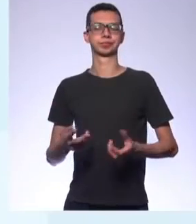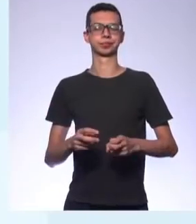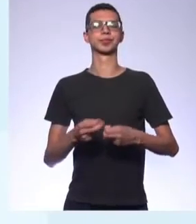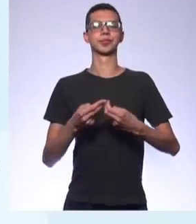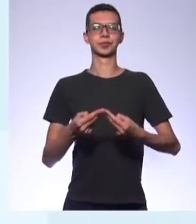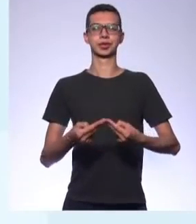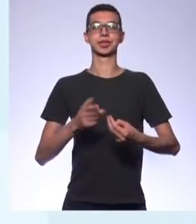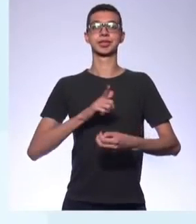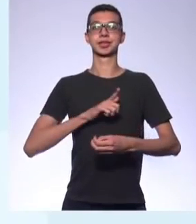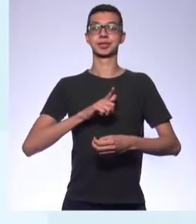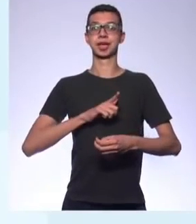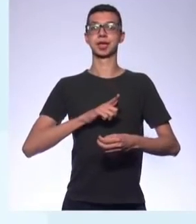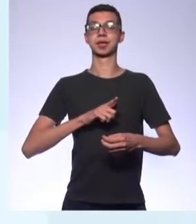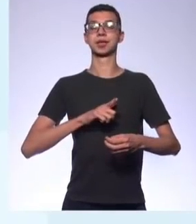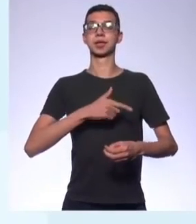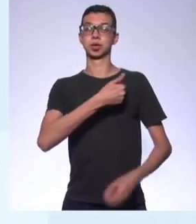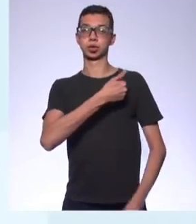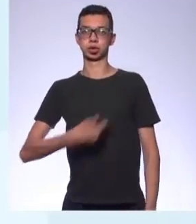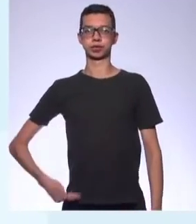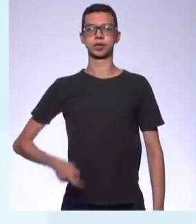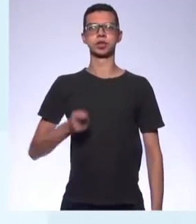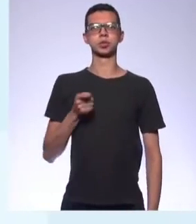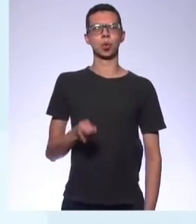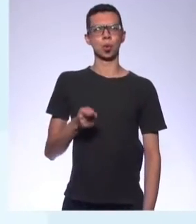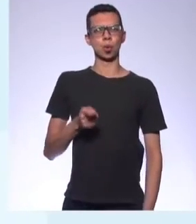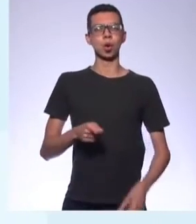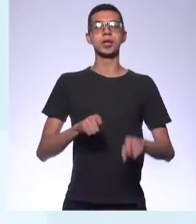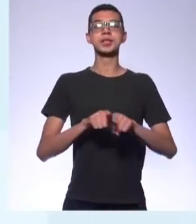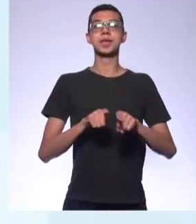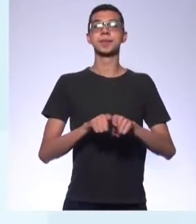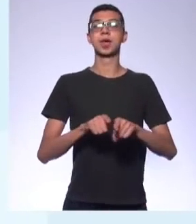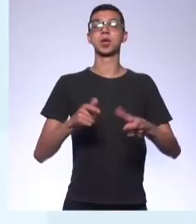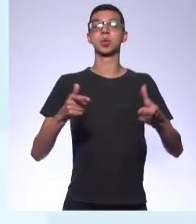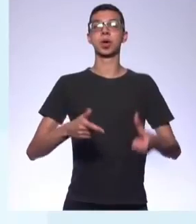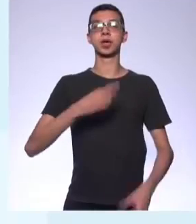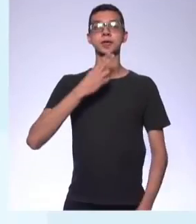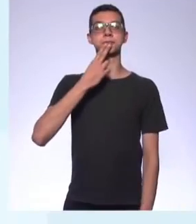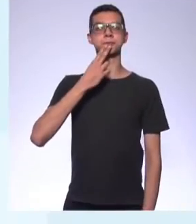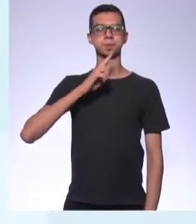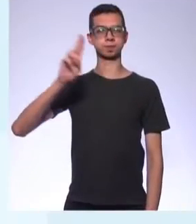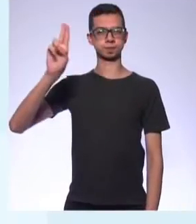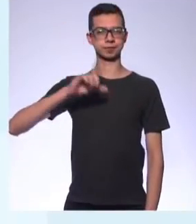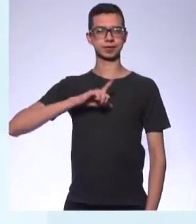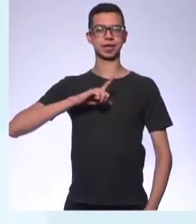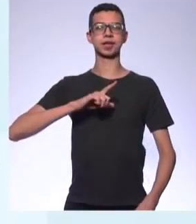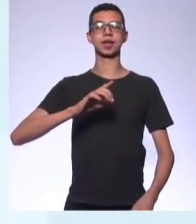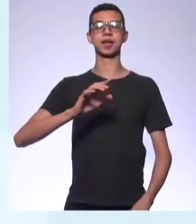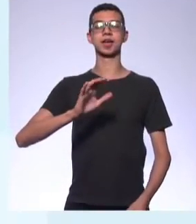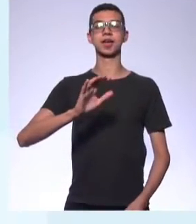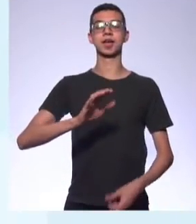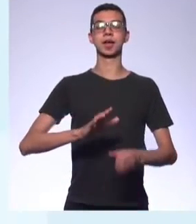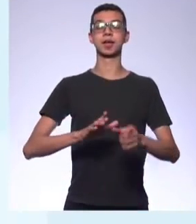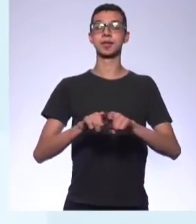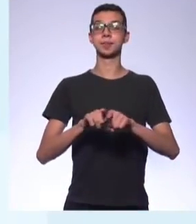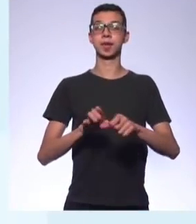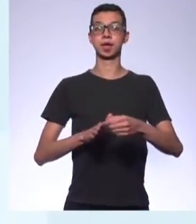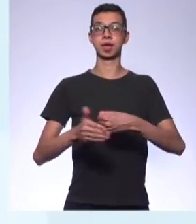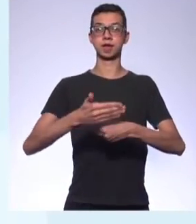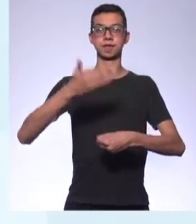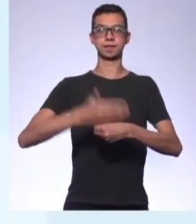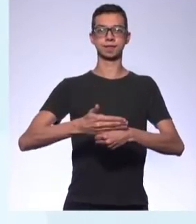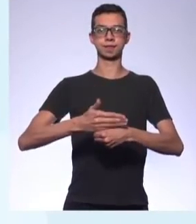desses regimes totalitários, o fascismo na Itália, o nazismo na Alemanha, e na foto nós temos